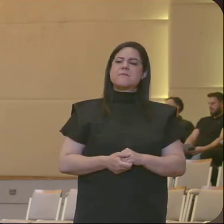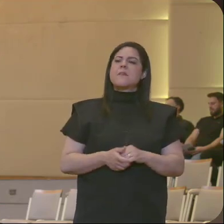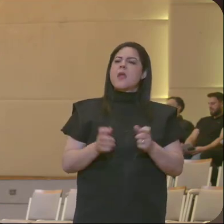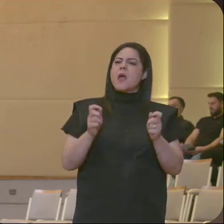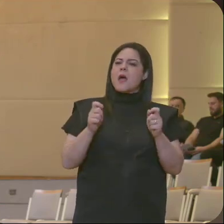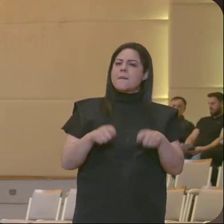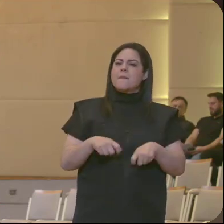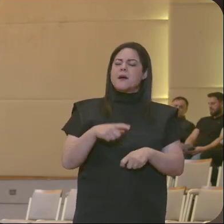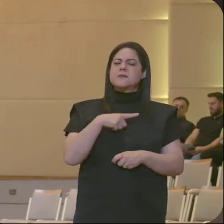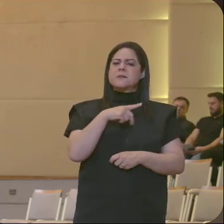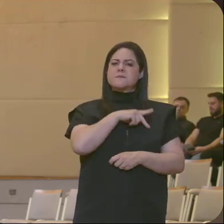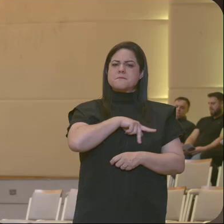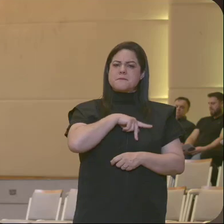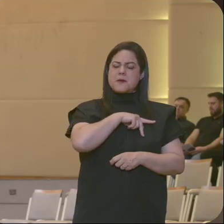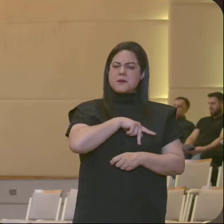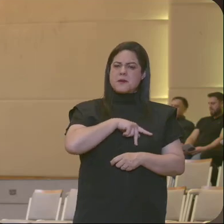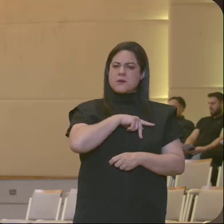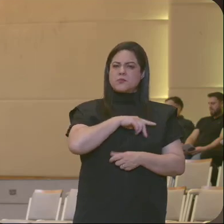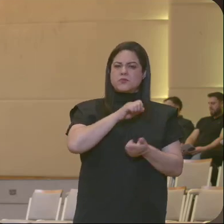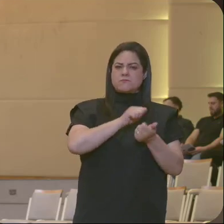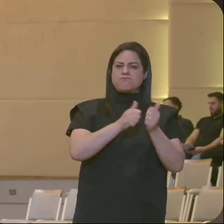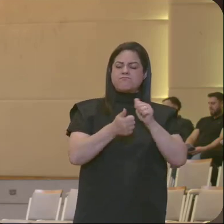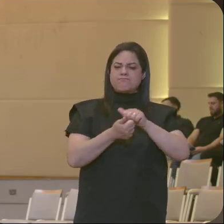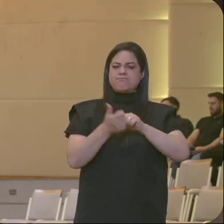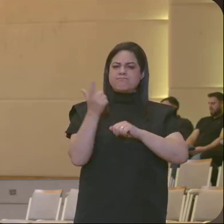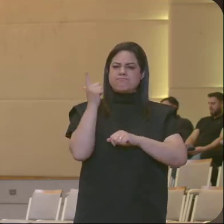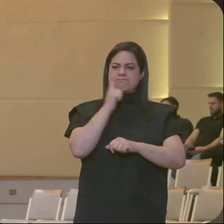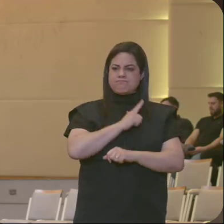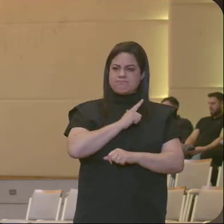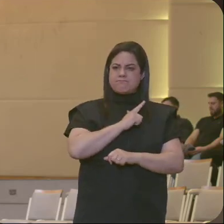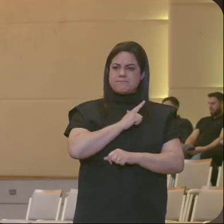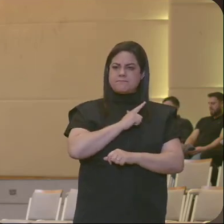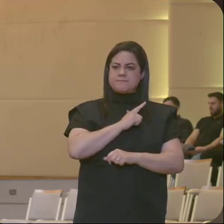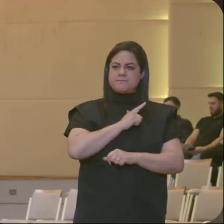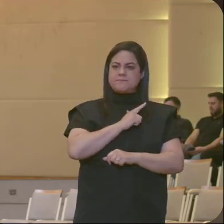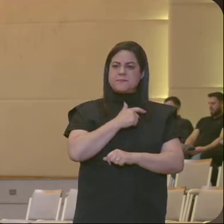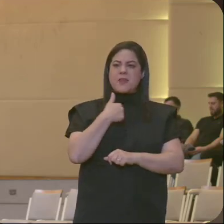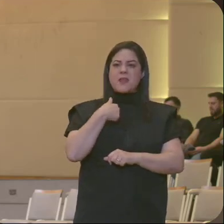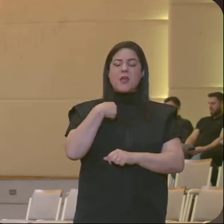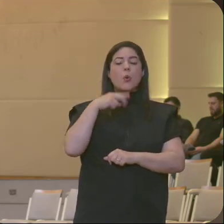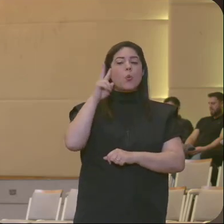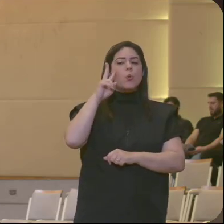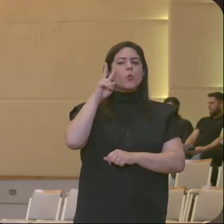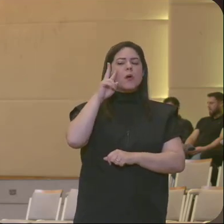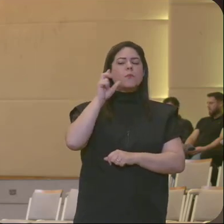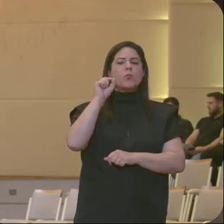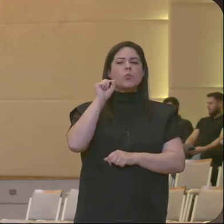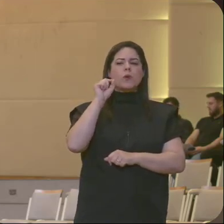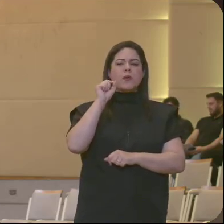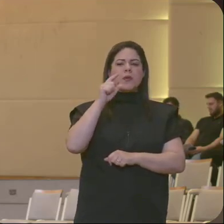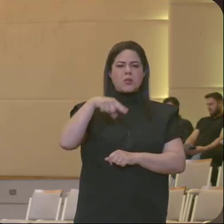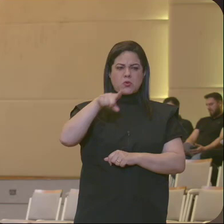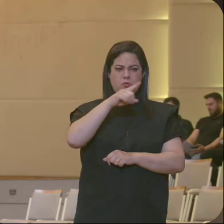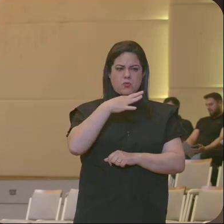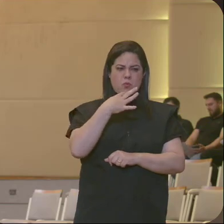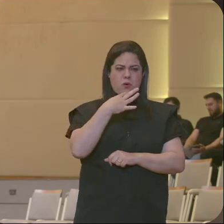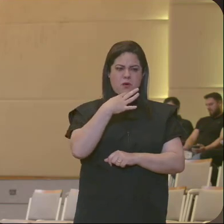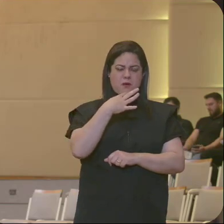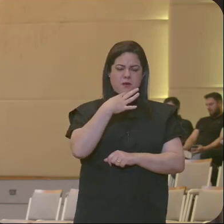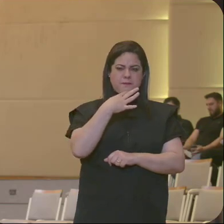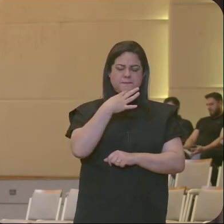E essa capacidade que o apóstolo Paulo tem de se adaptar me faz lembrar de um conceito que a gente conhece no dia a